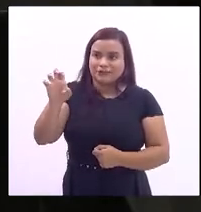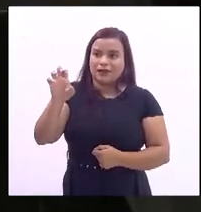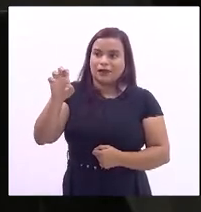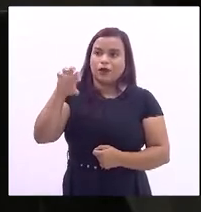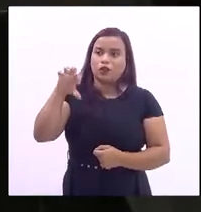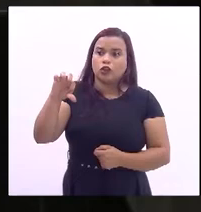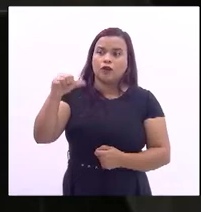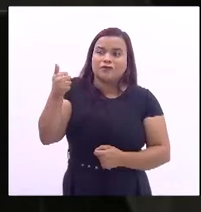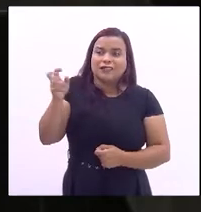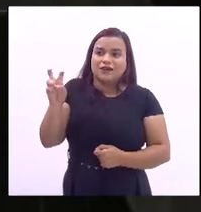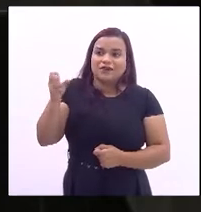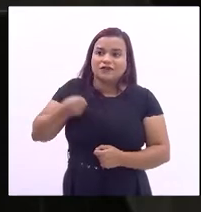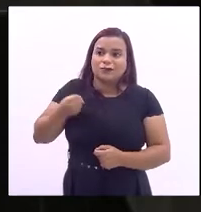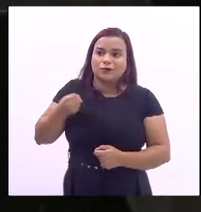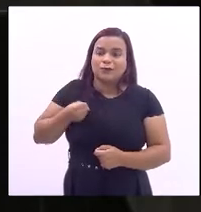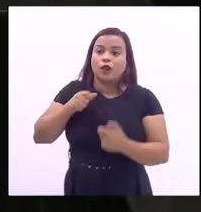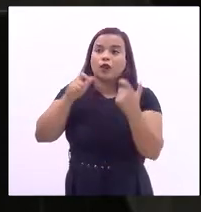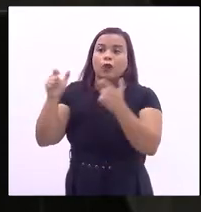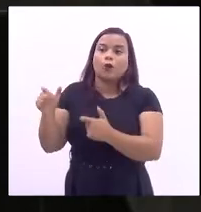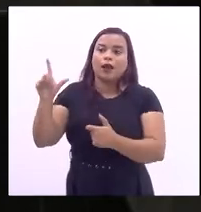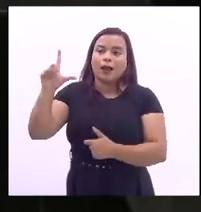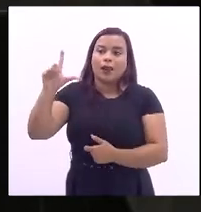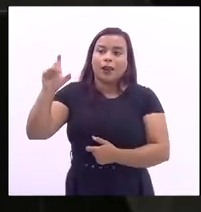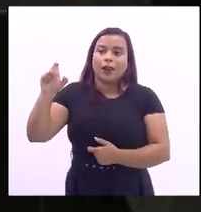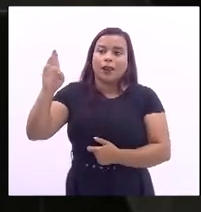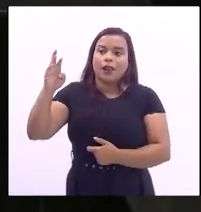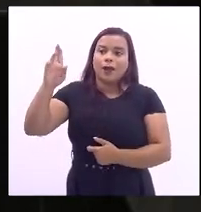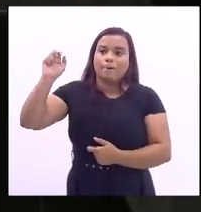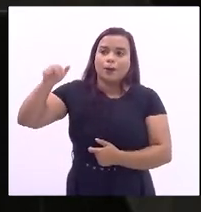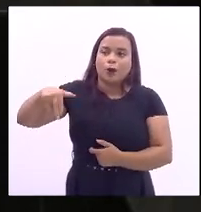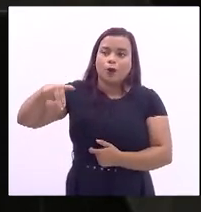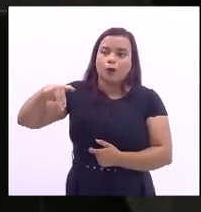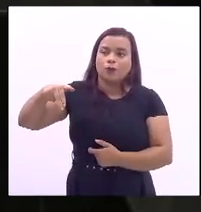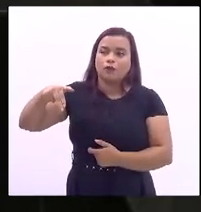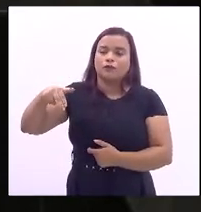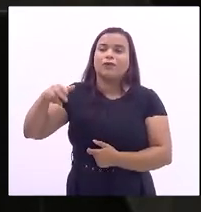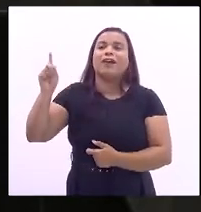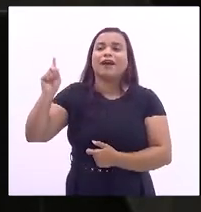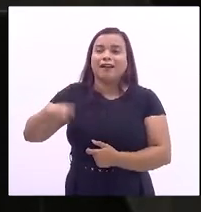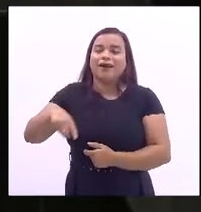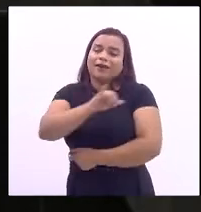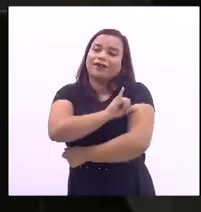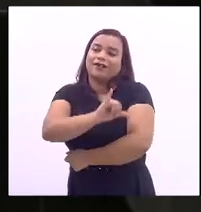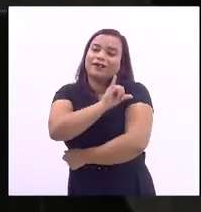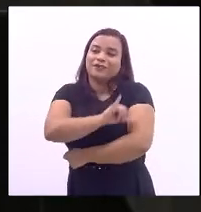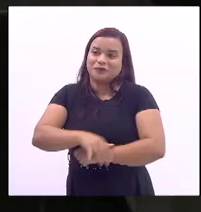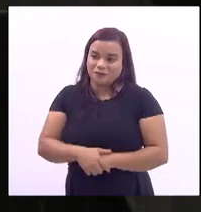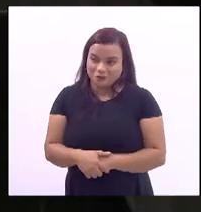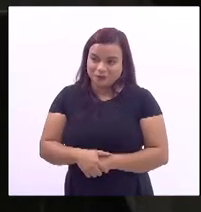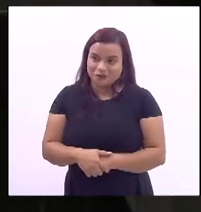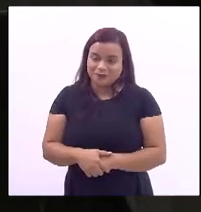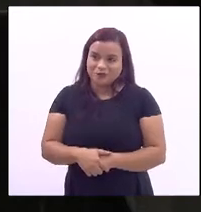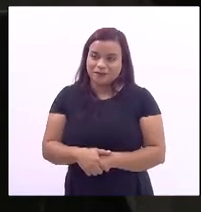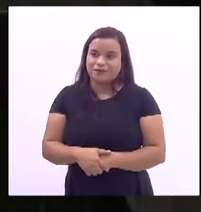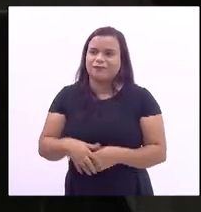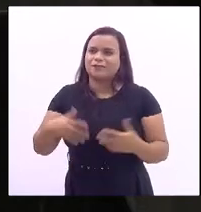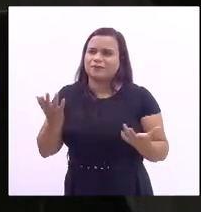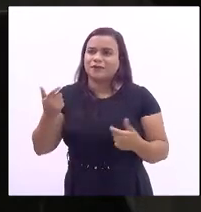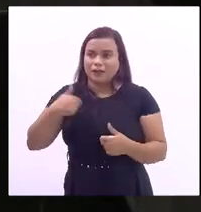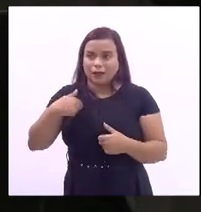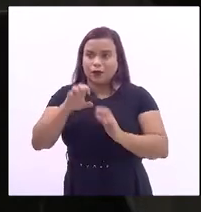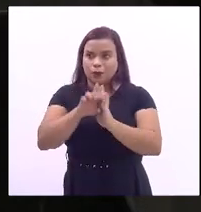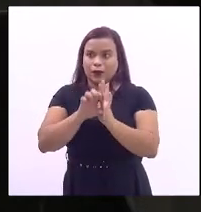915 Leblon Rio de Janeiro e aí fiz a emenda para